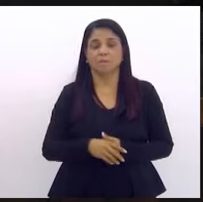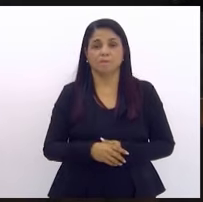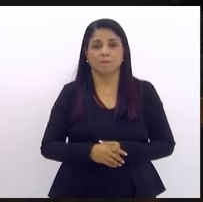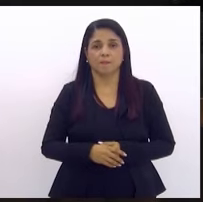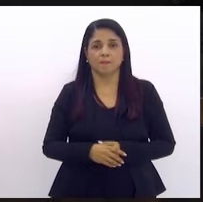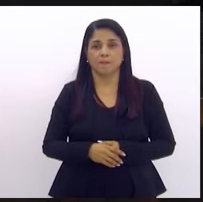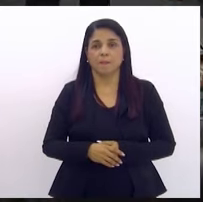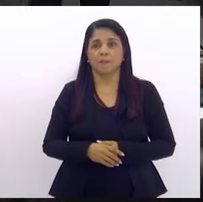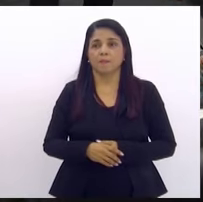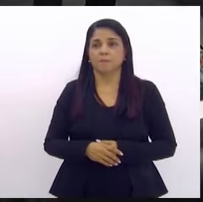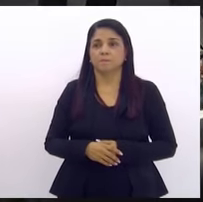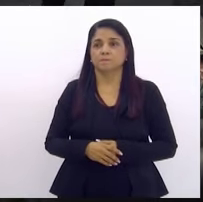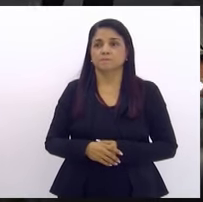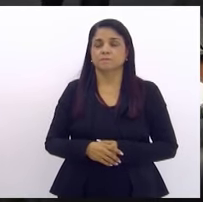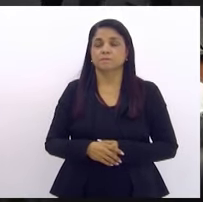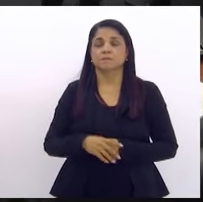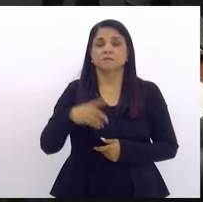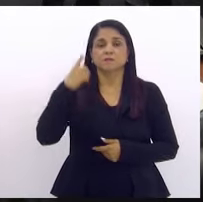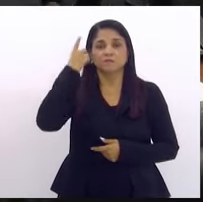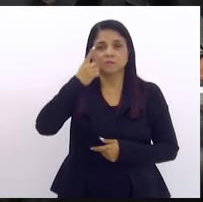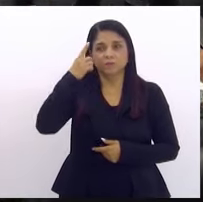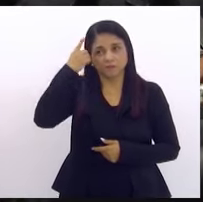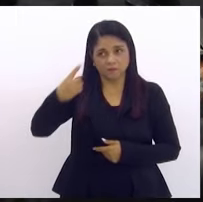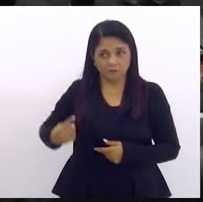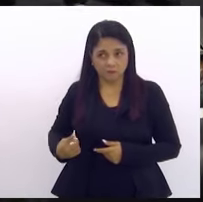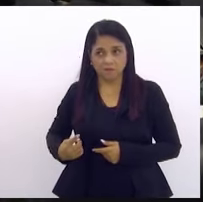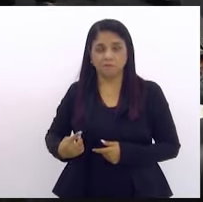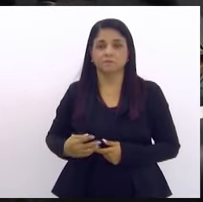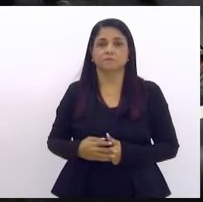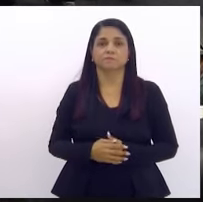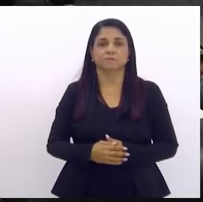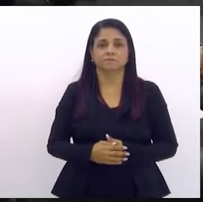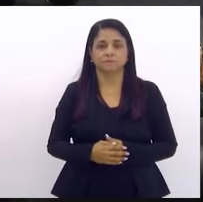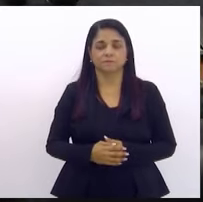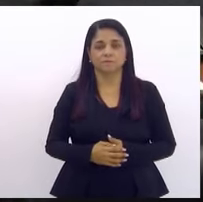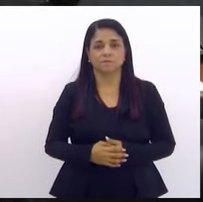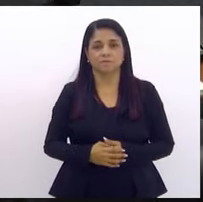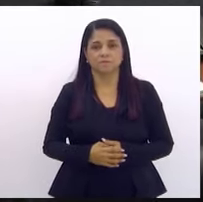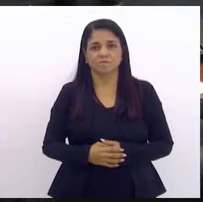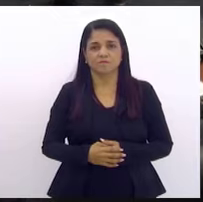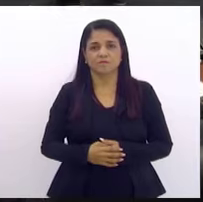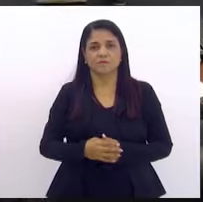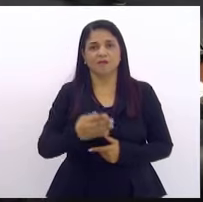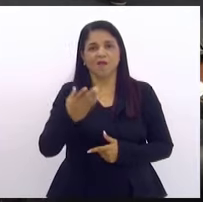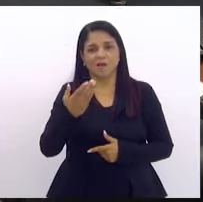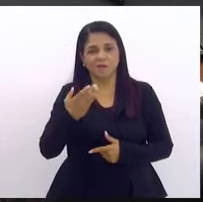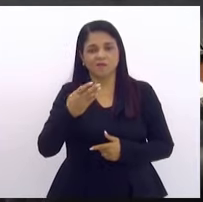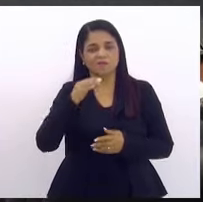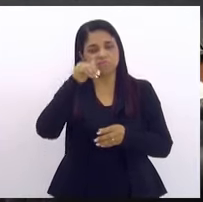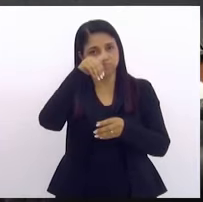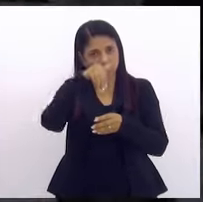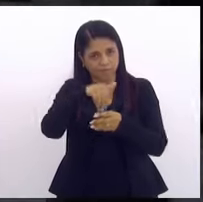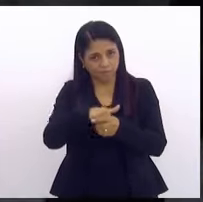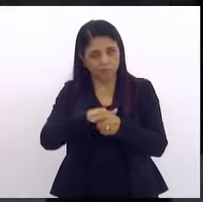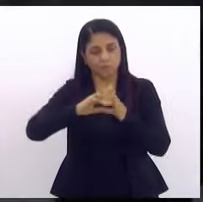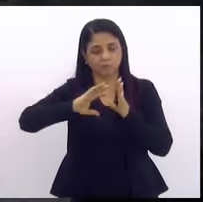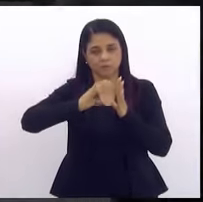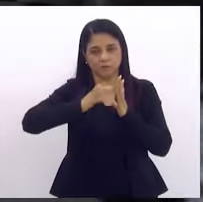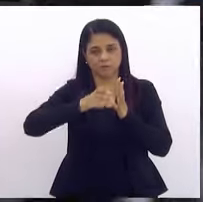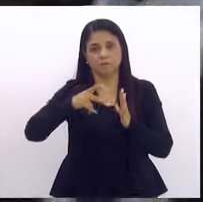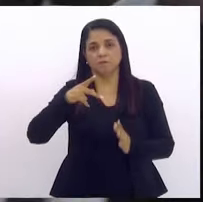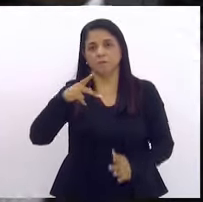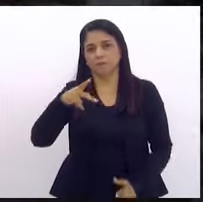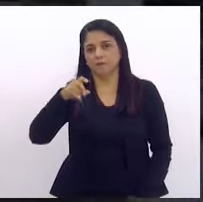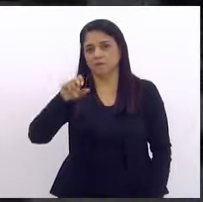Marquinhos. Presidente. Deputada Dani. Queria consignar o voto da bancada do PCdoB.